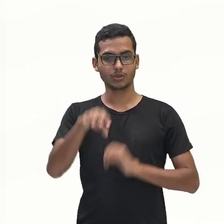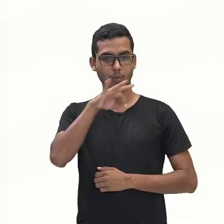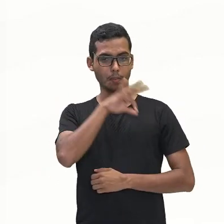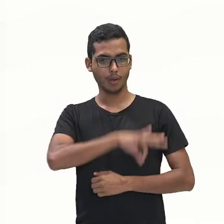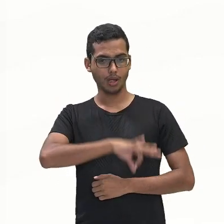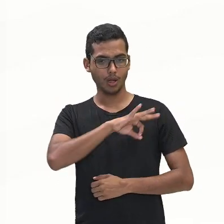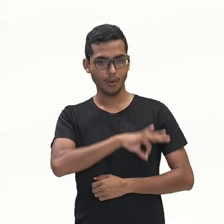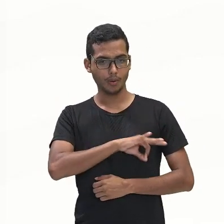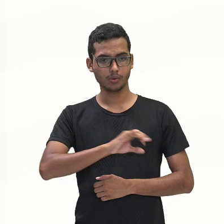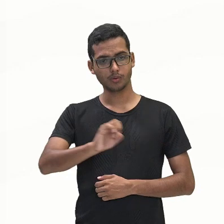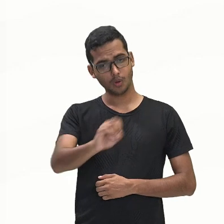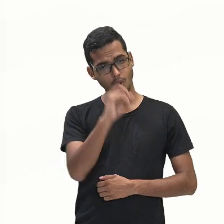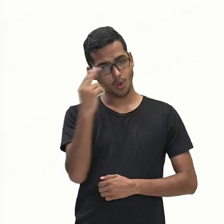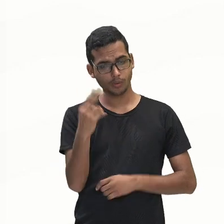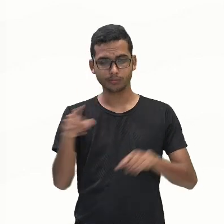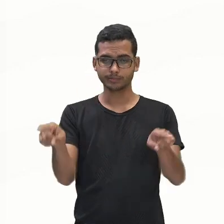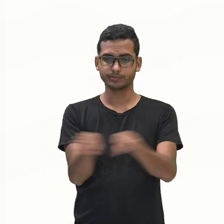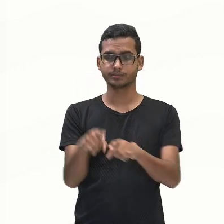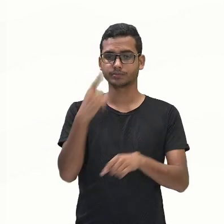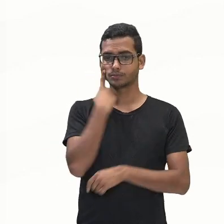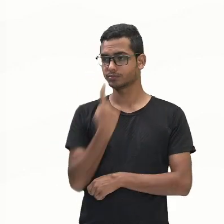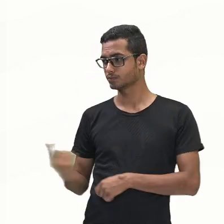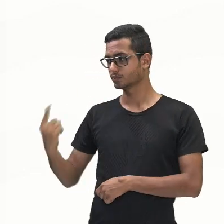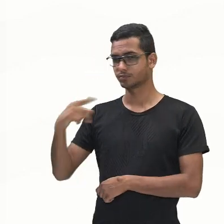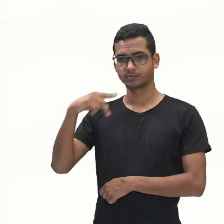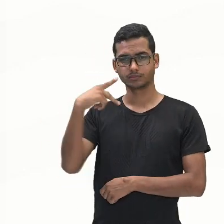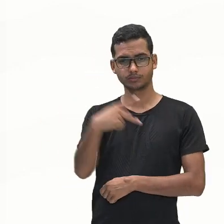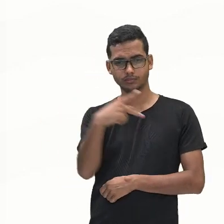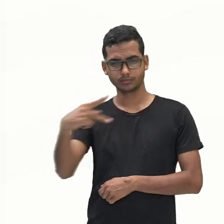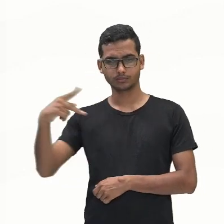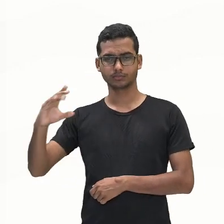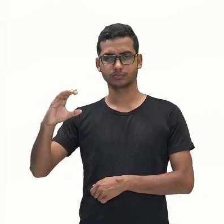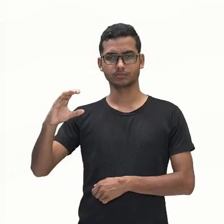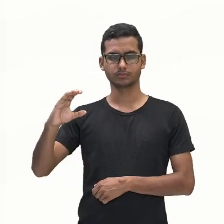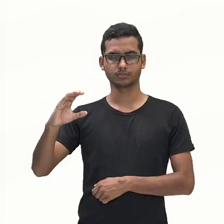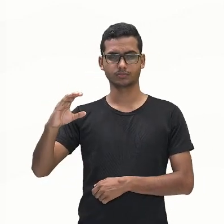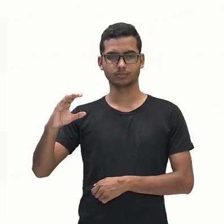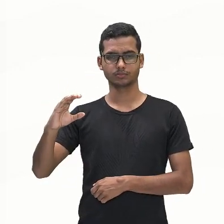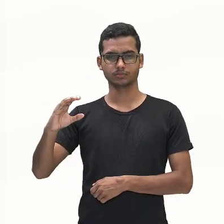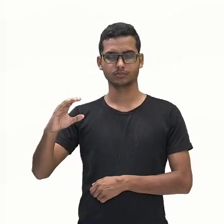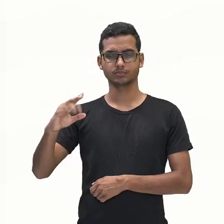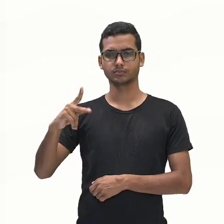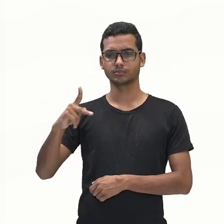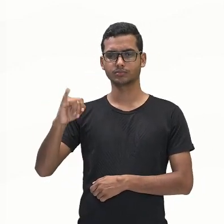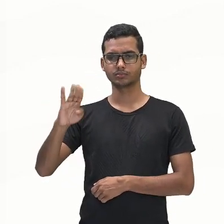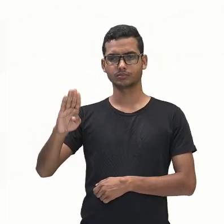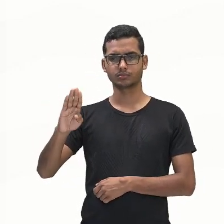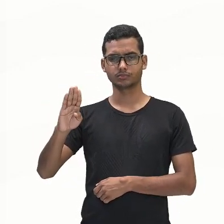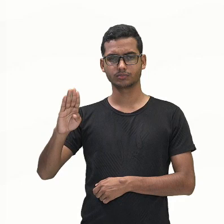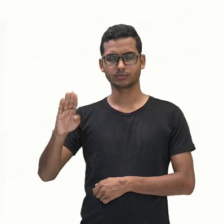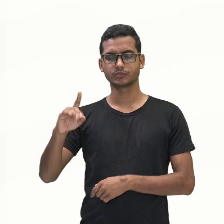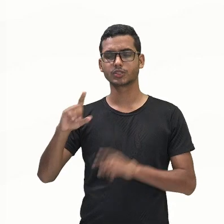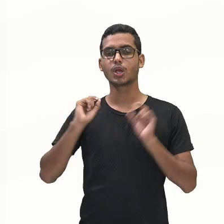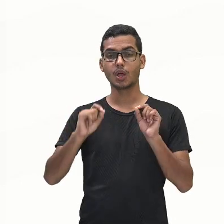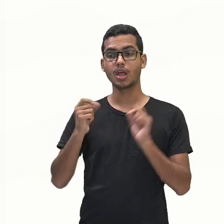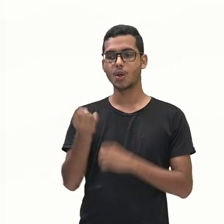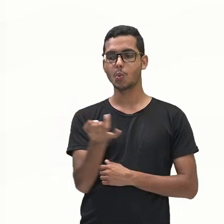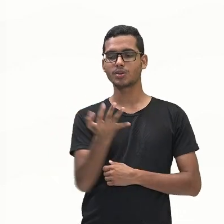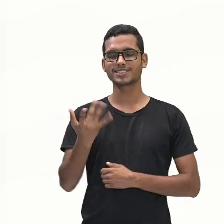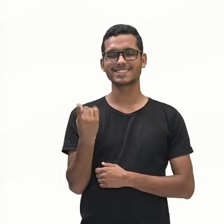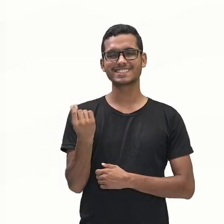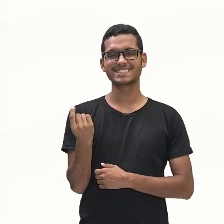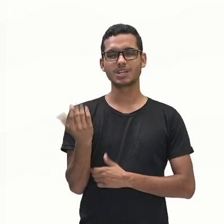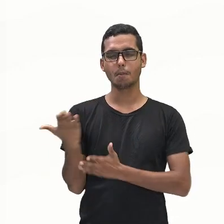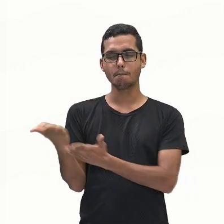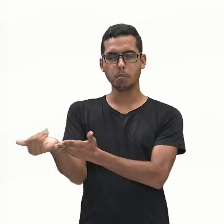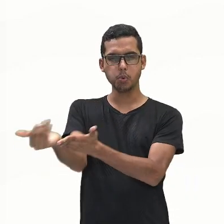aqui, como a gente pode colocar também, ao PPC, né, que é o PIB per capita, tá bom? Então, a gente